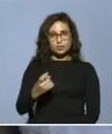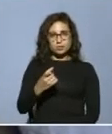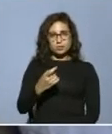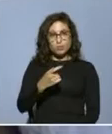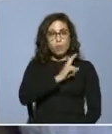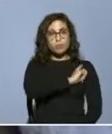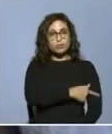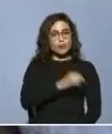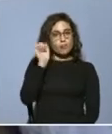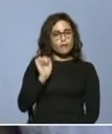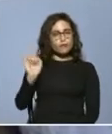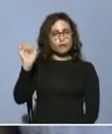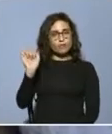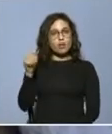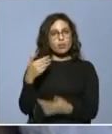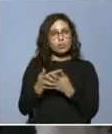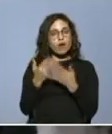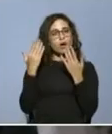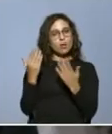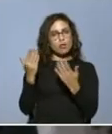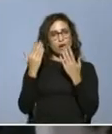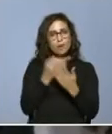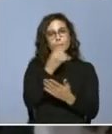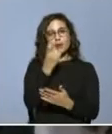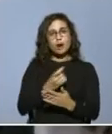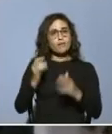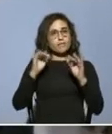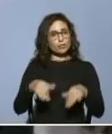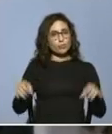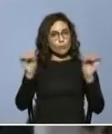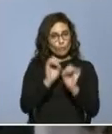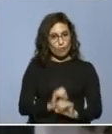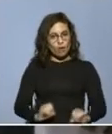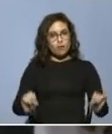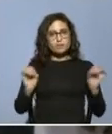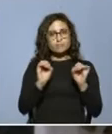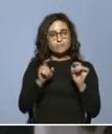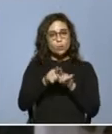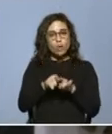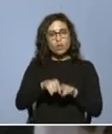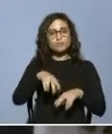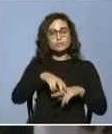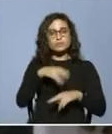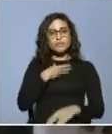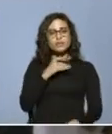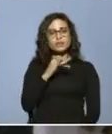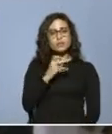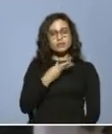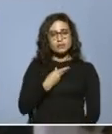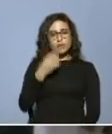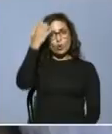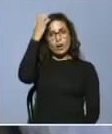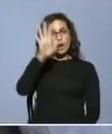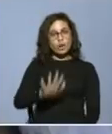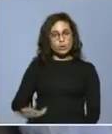O seu poder será engrandecido numa paz sem fim, sobre o trono de David e sobre o seu reino, para o